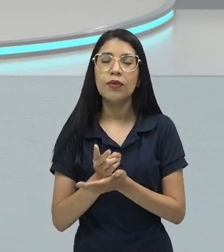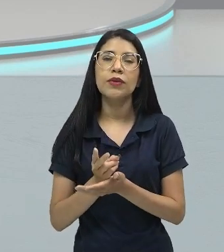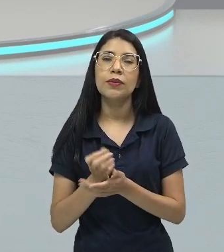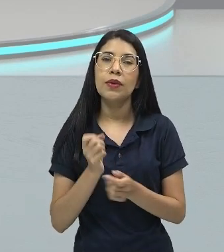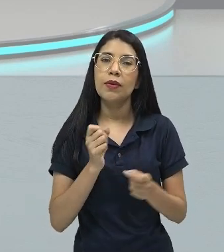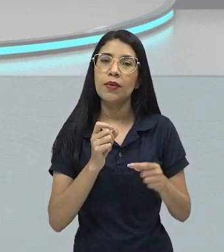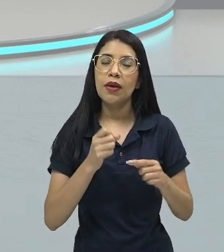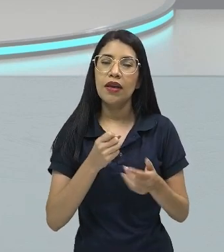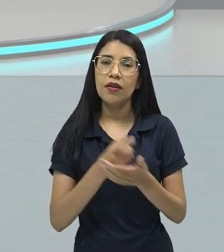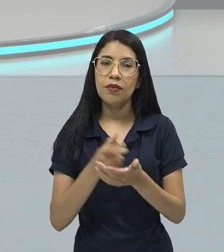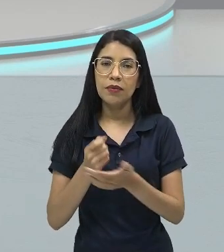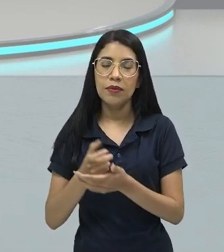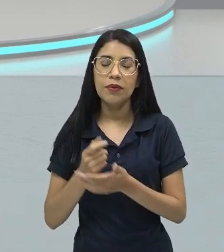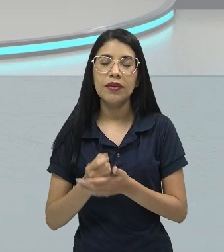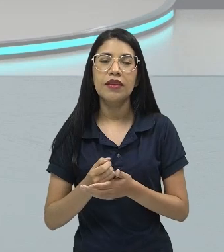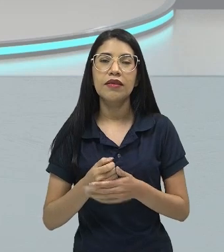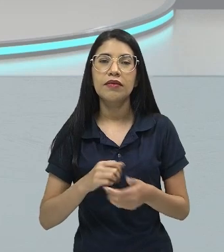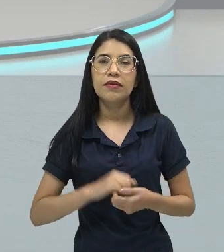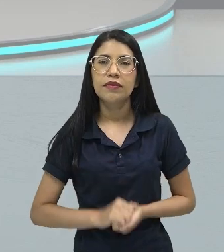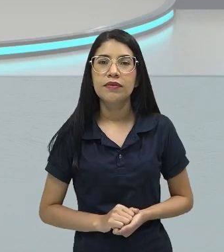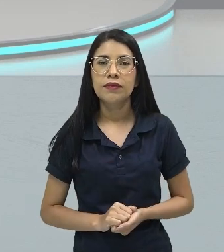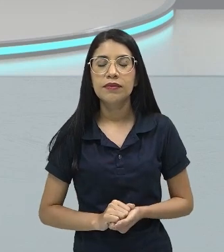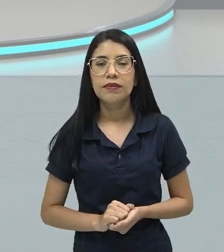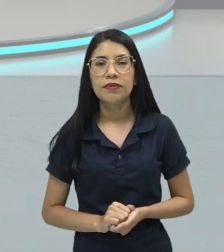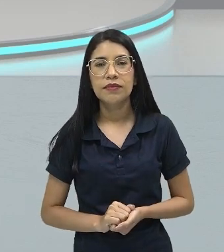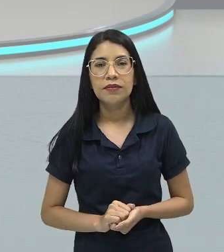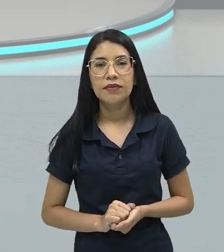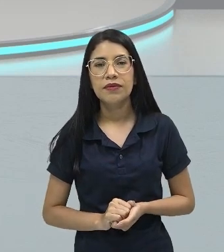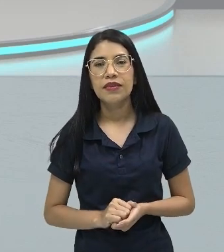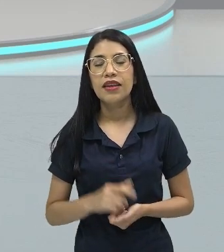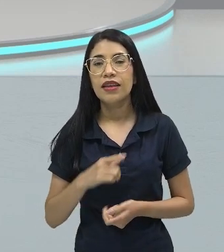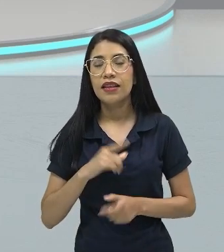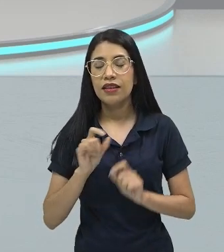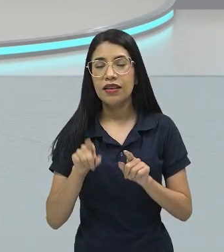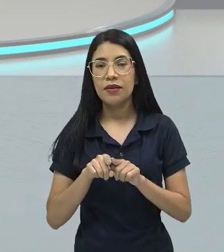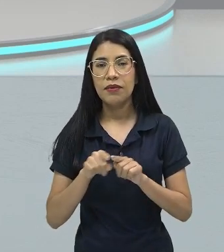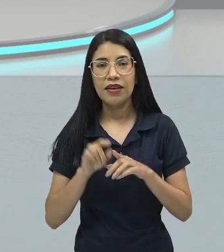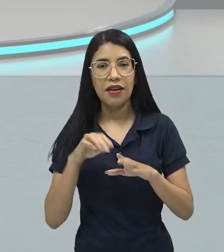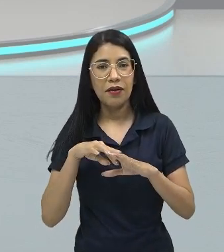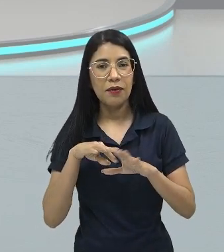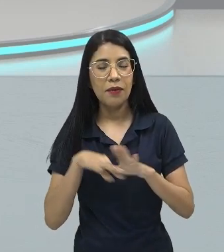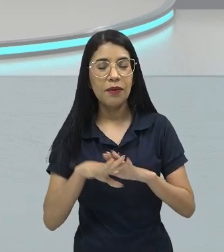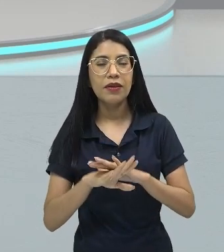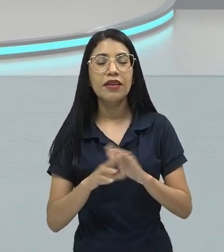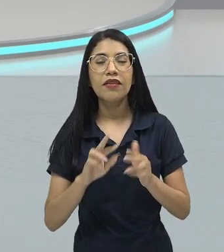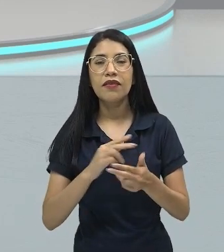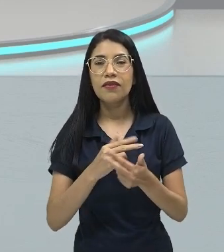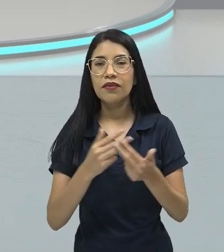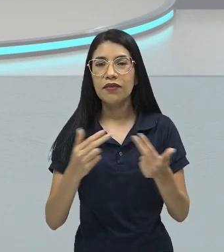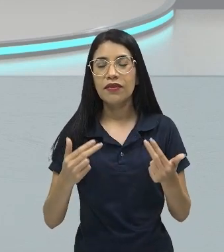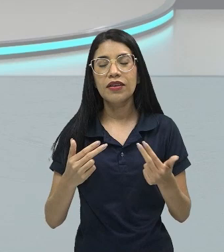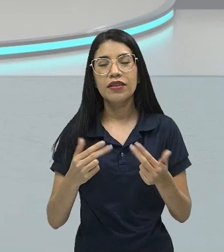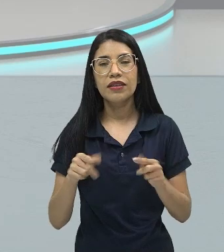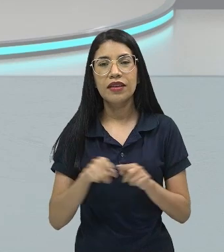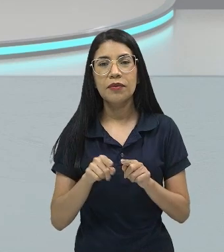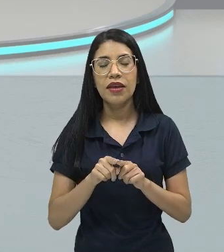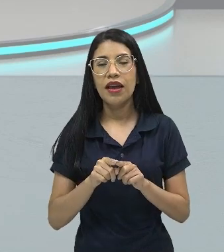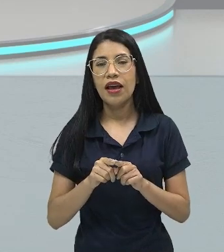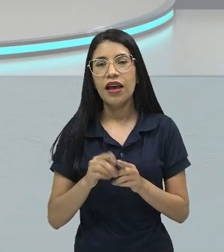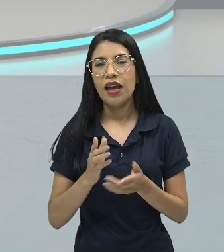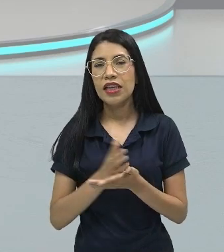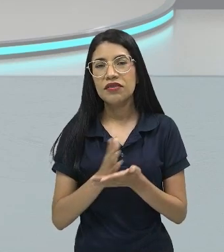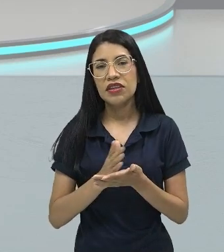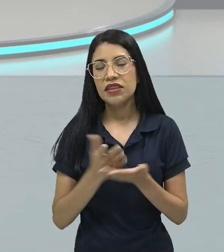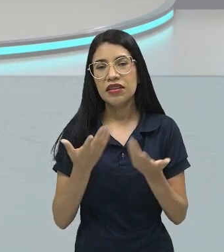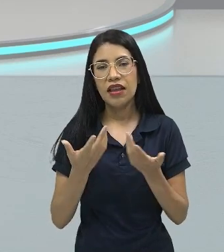você tem esse ciclo. E, finalmente, você tem o acúmulo de muitas coisas, que muitas delas a gente acabava nem precisando, não